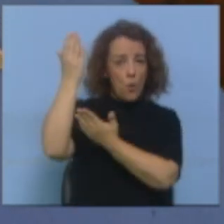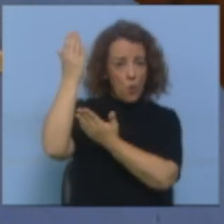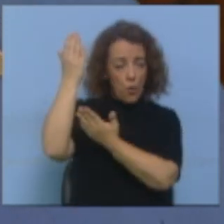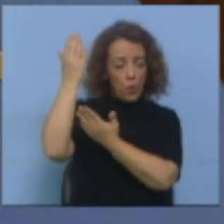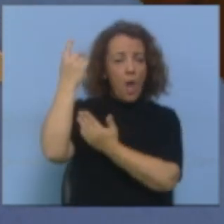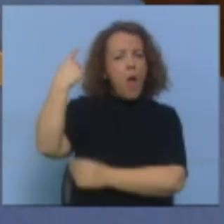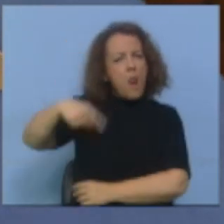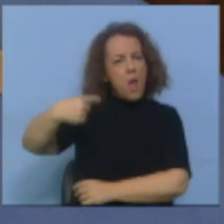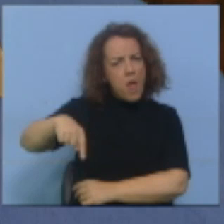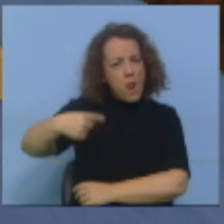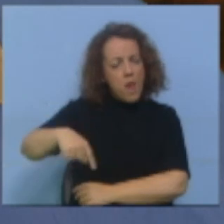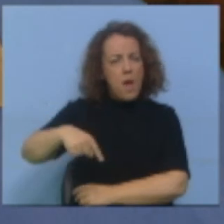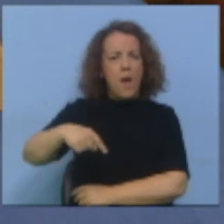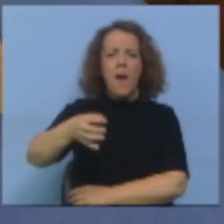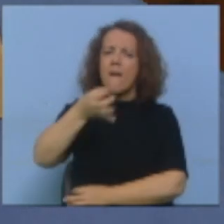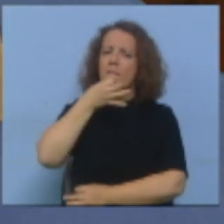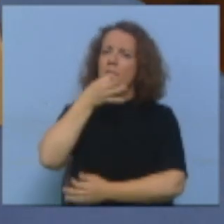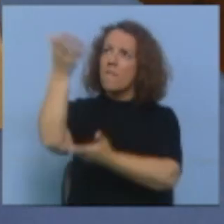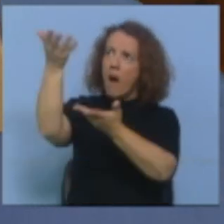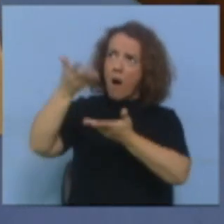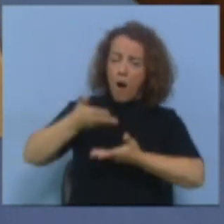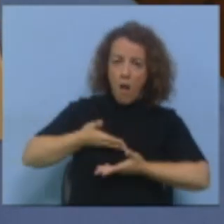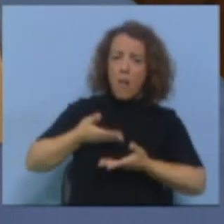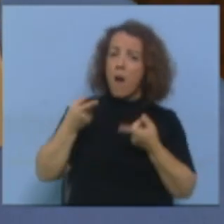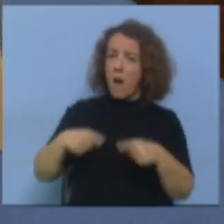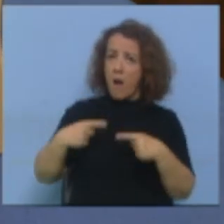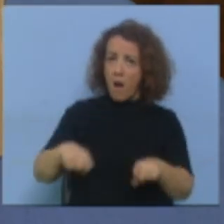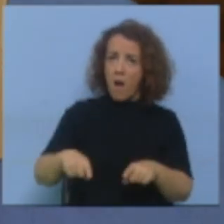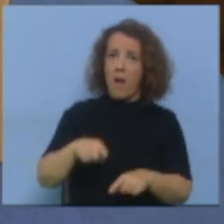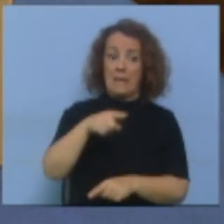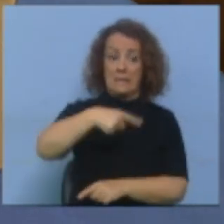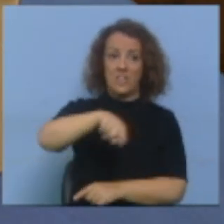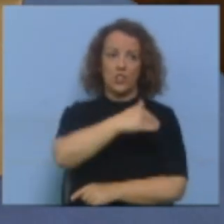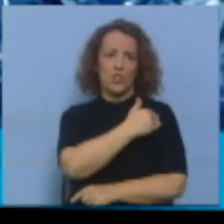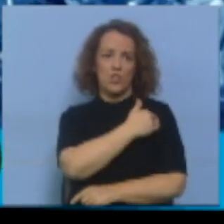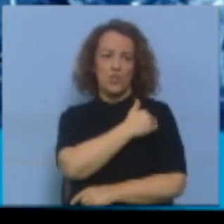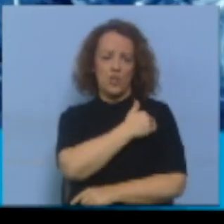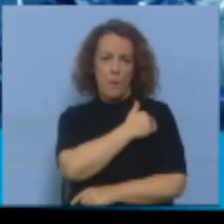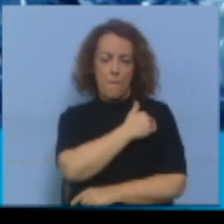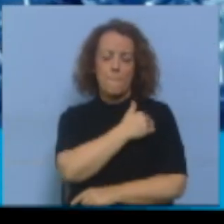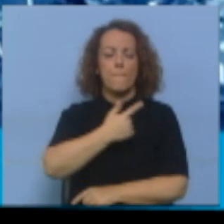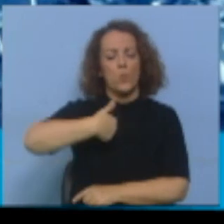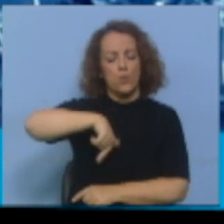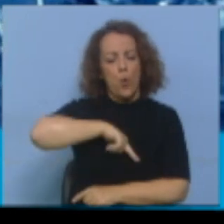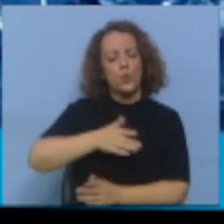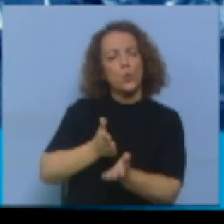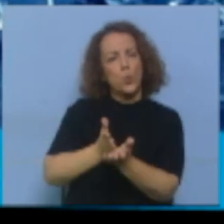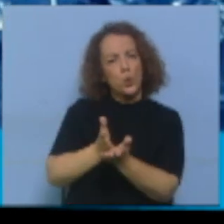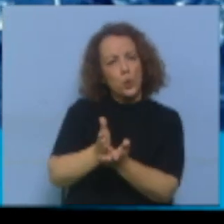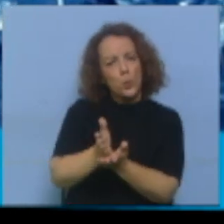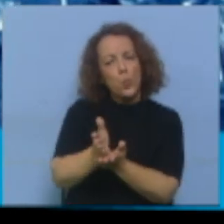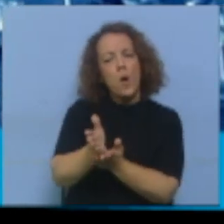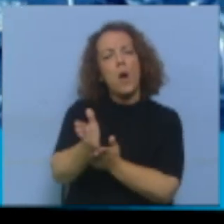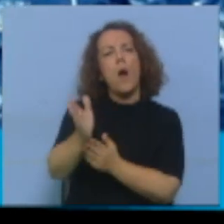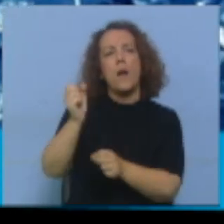tempo, percebermos que nós somos chamados a continuar esta missão através de outra linguagem, de